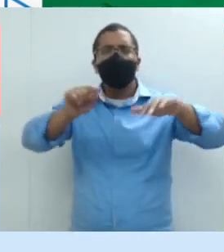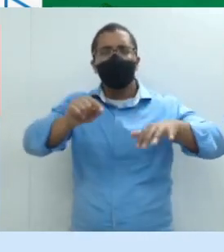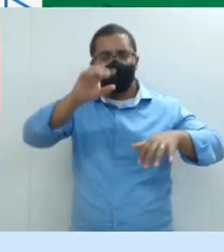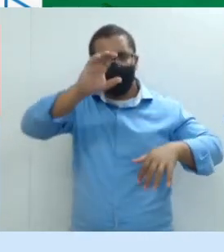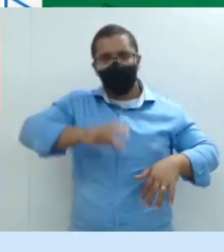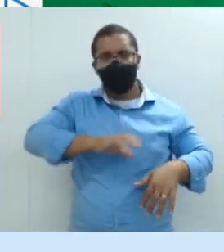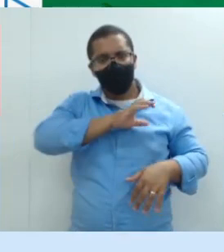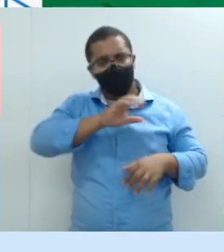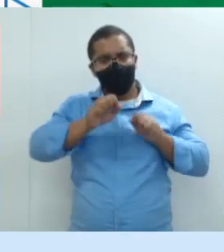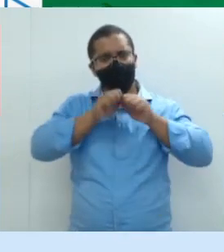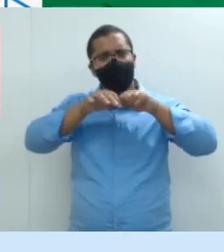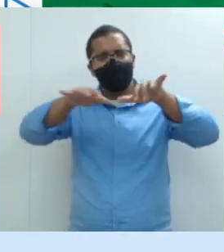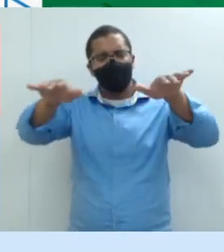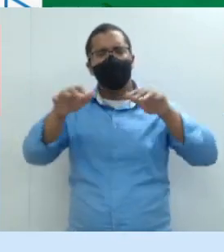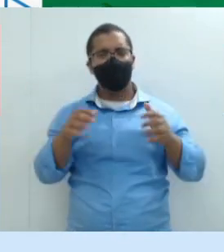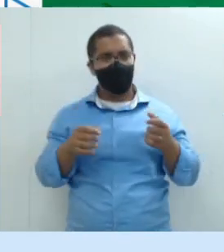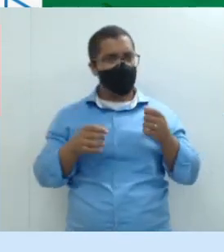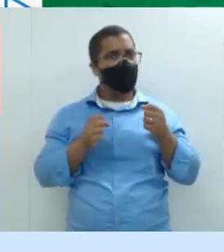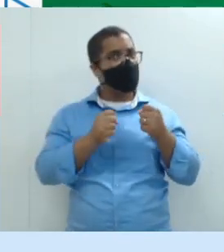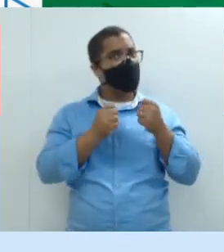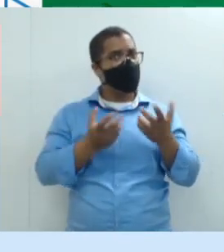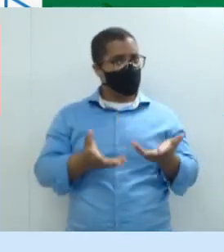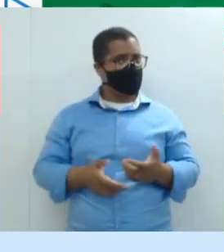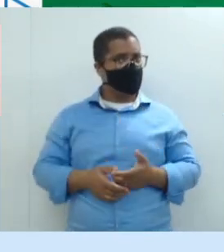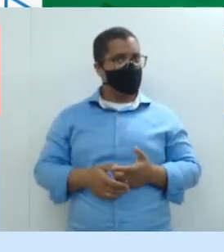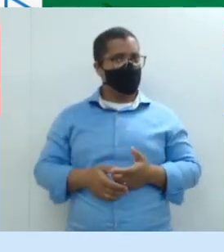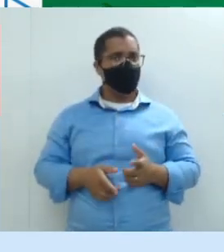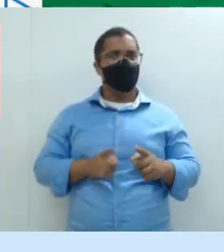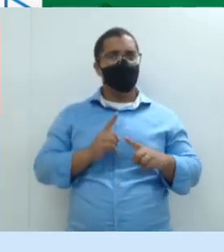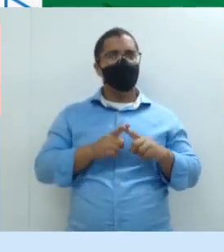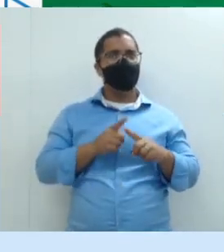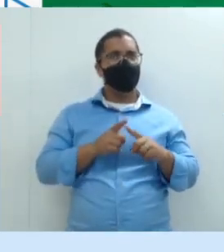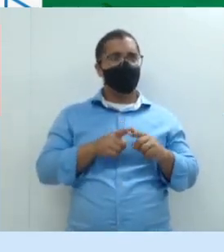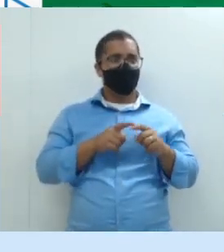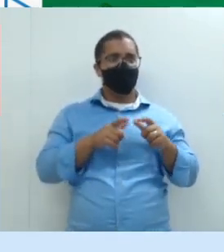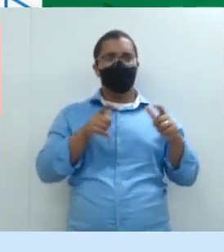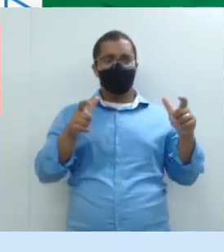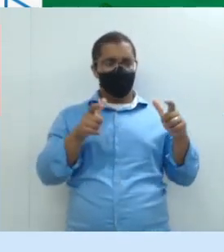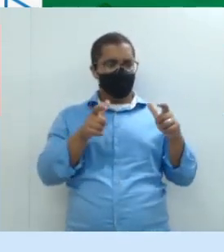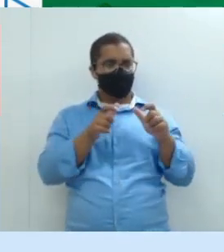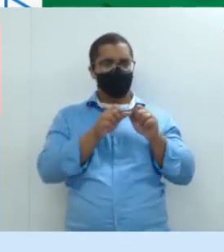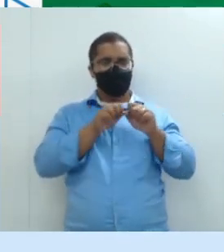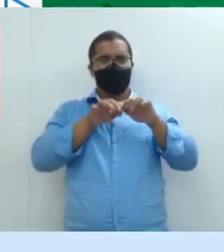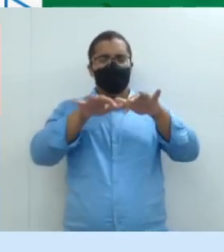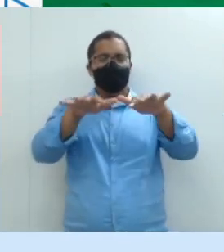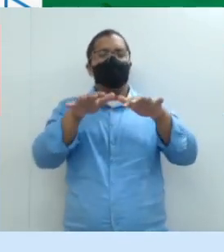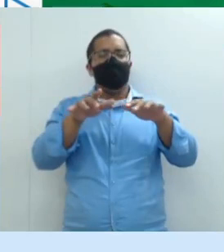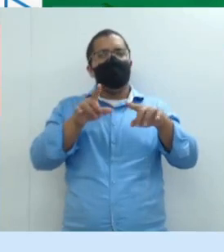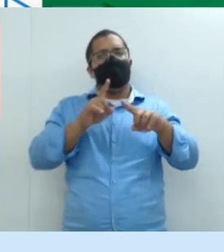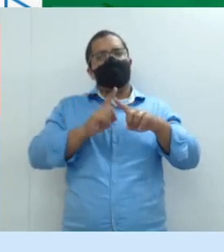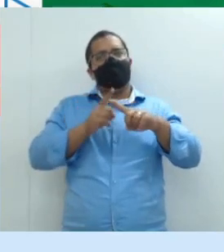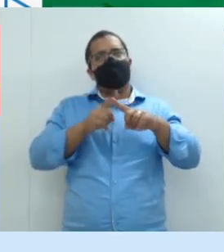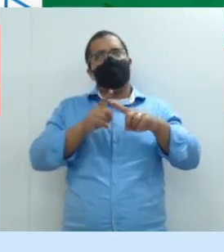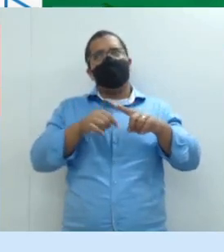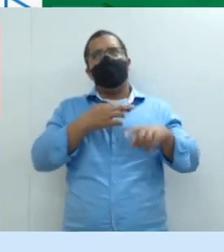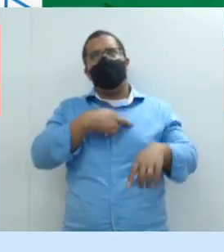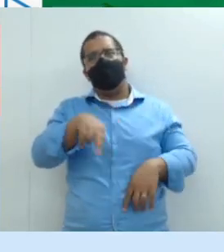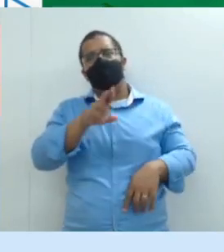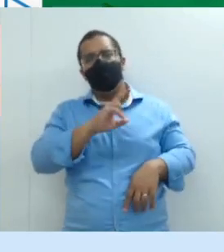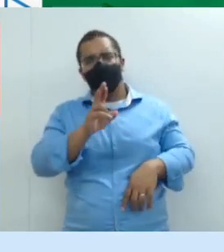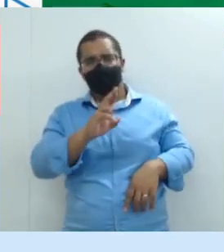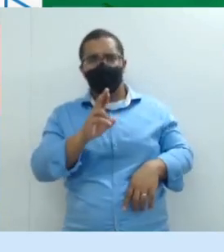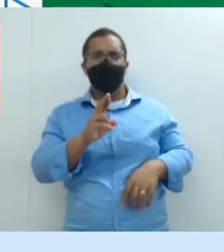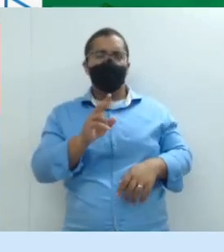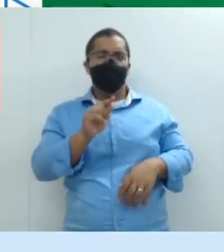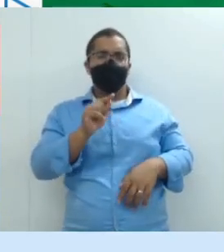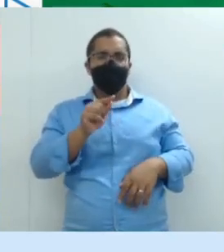estar, né, num nível de religião não aceita para fazer parte de uma religião aqui muito mais, né,